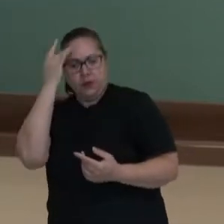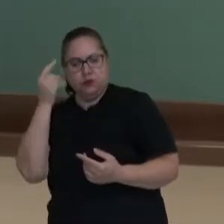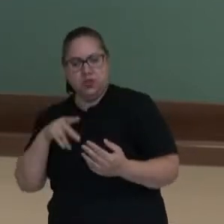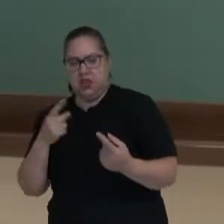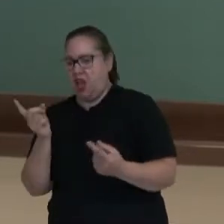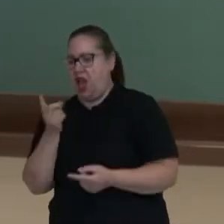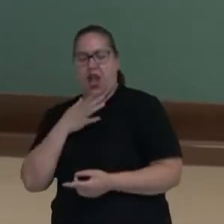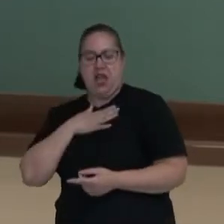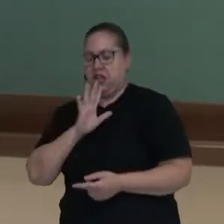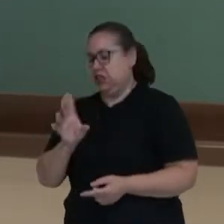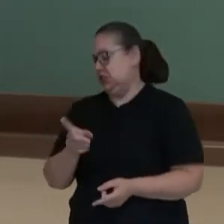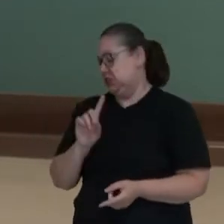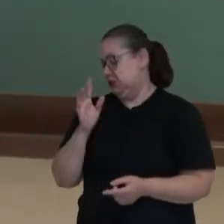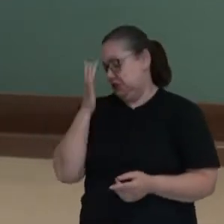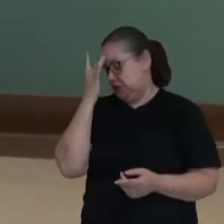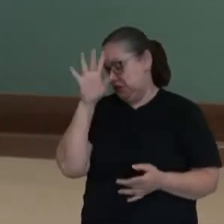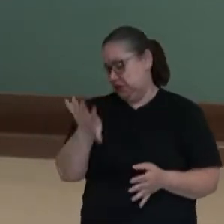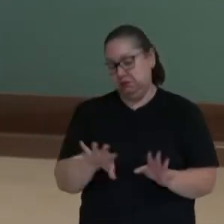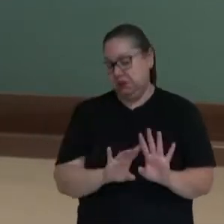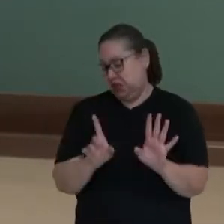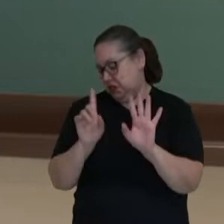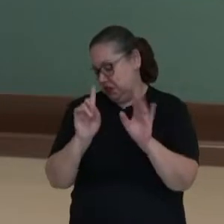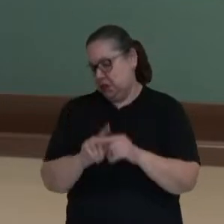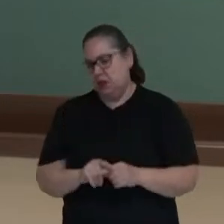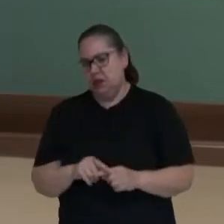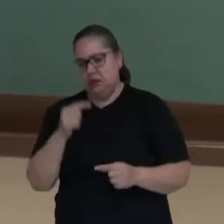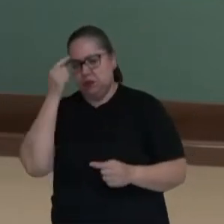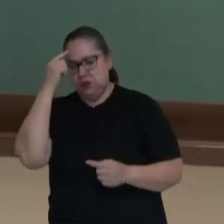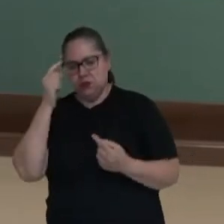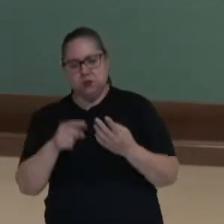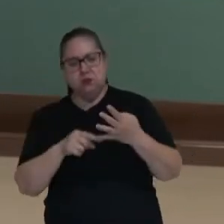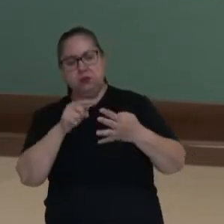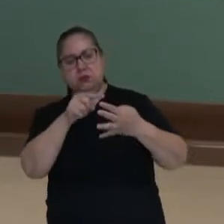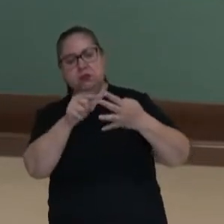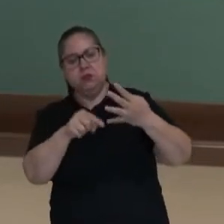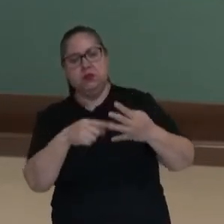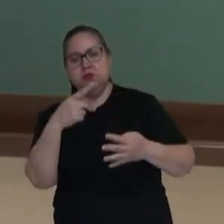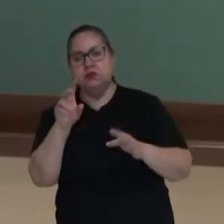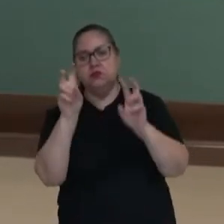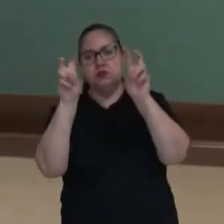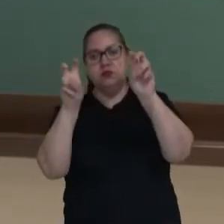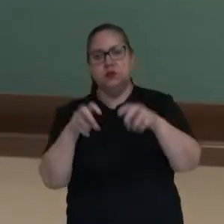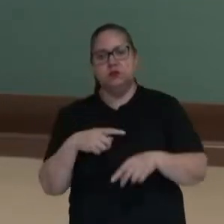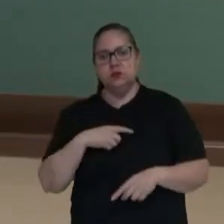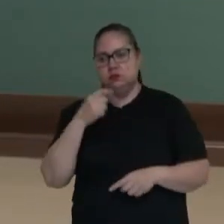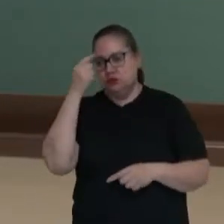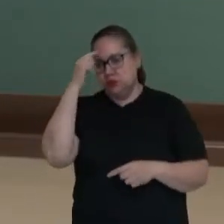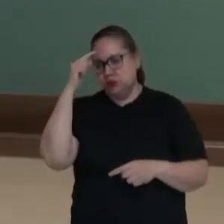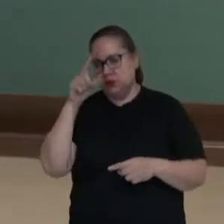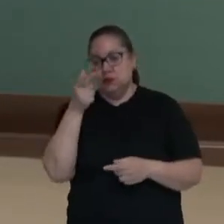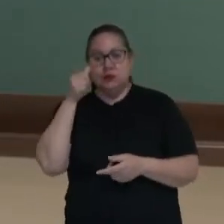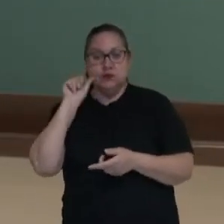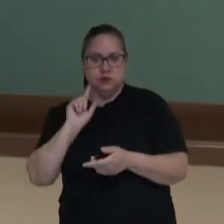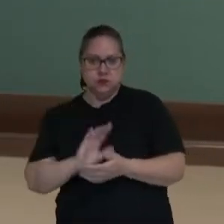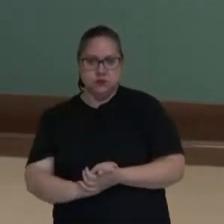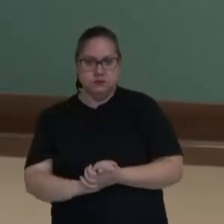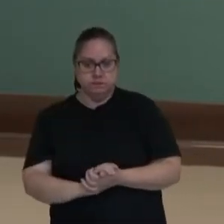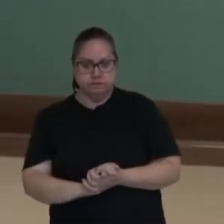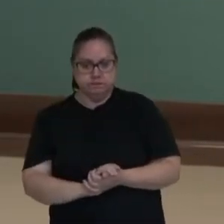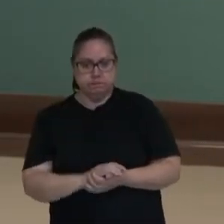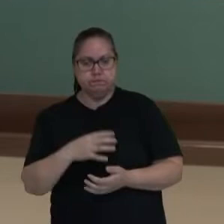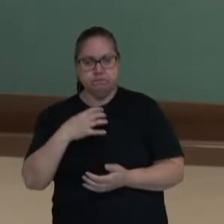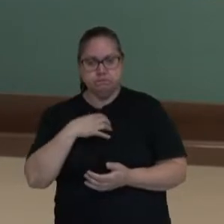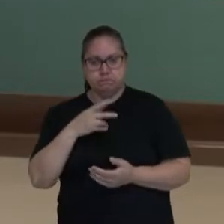você pensou, né, em alguns pontos em relação ao seu tema que você não tinha pensado antes, né? Quando a